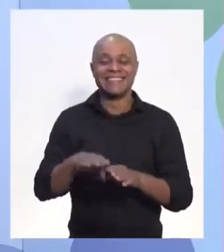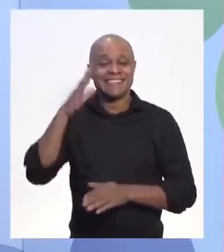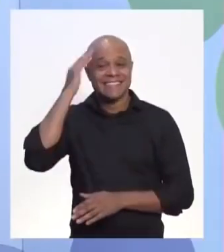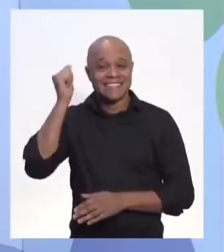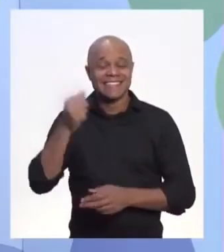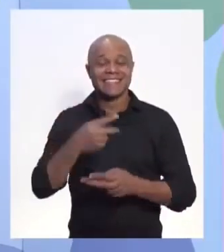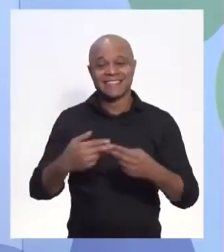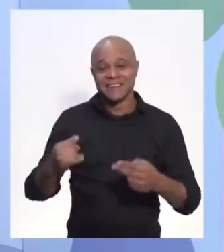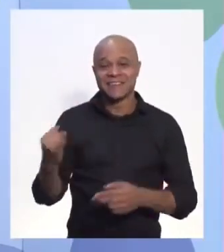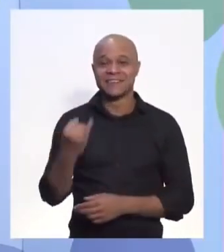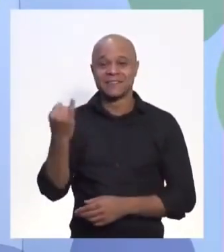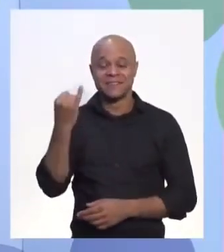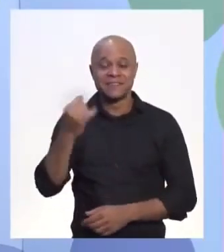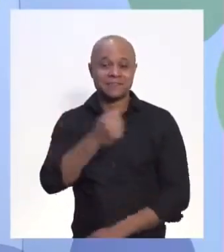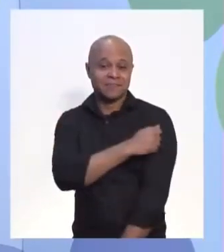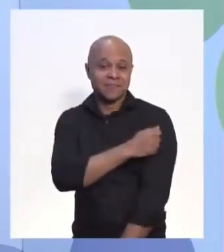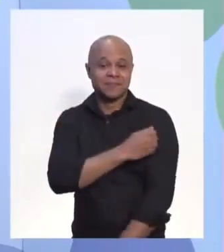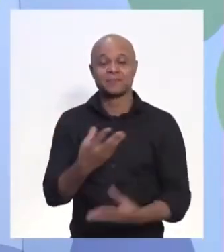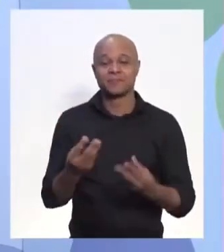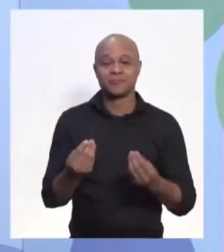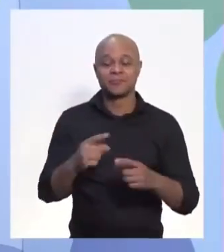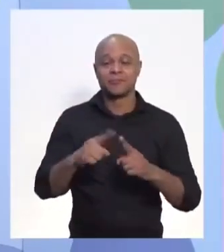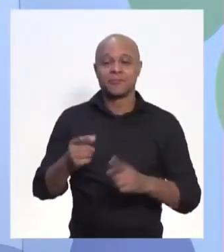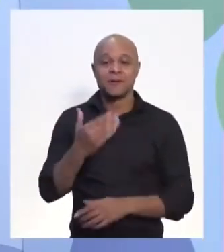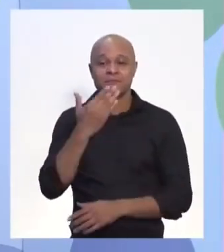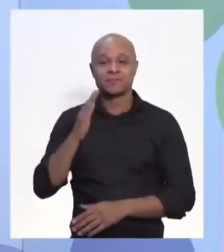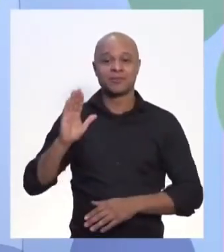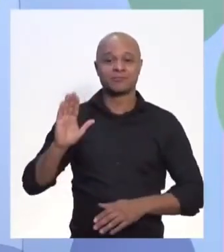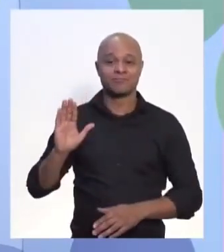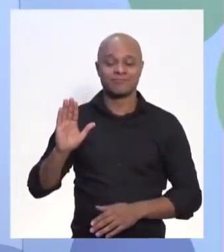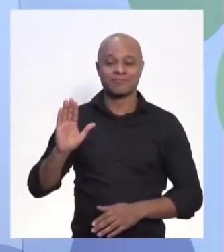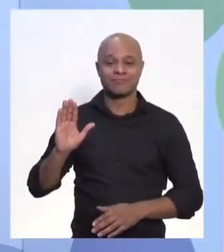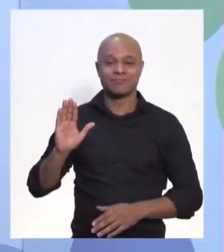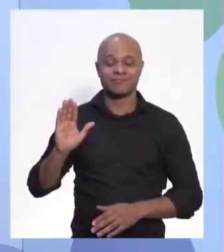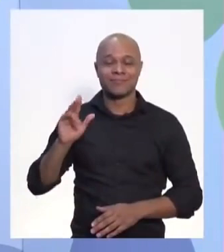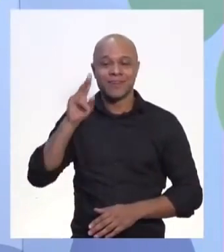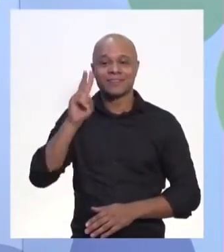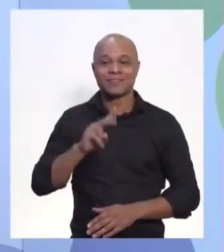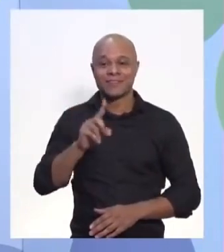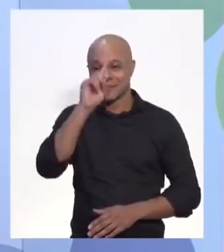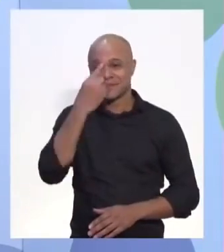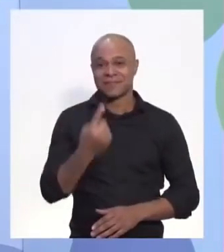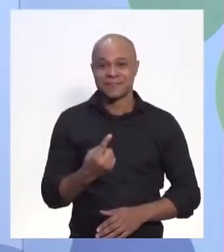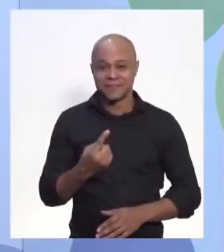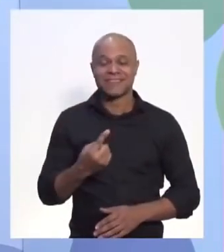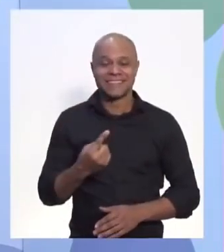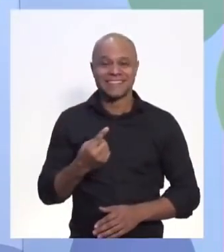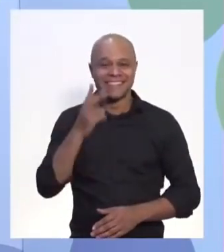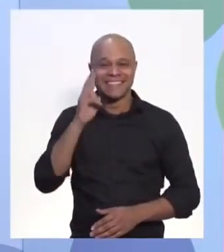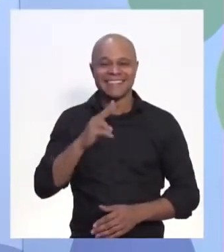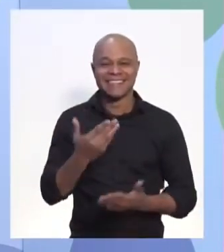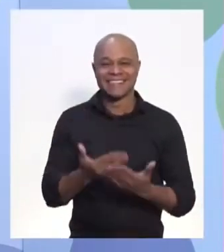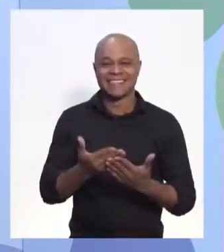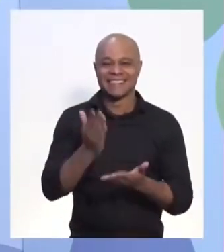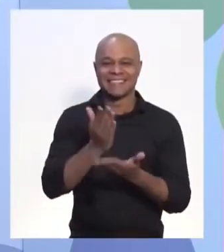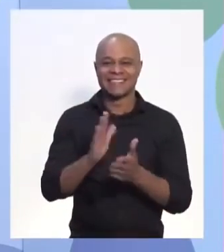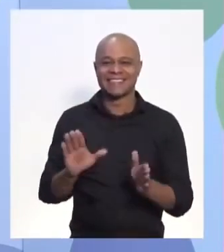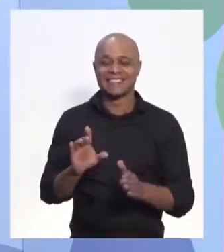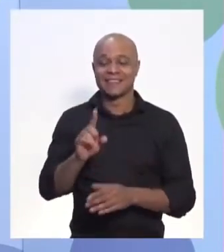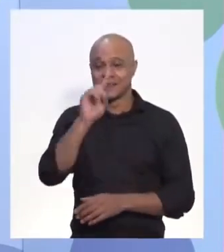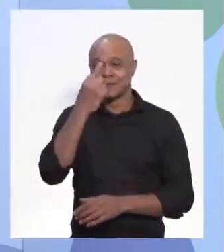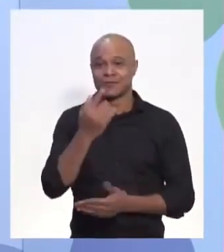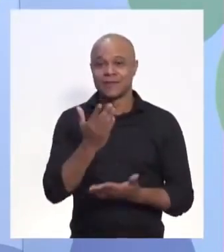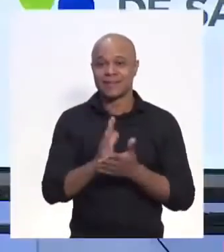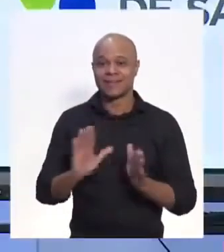quantidade grande de alunos, mas eu prometo que eu vou procurar aqui as dúvidas de vocês para ver se a gente sai dessa aula sem nenhuma dúvida, né, Osmar?